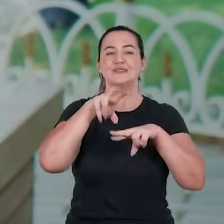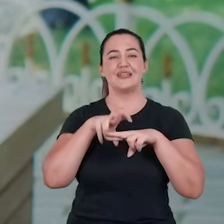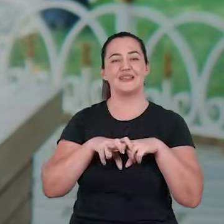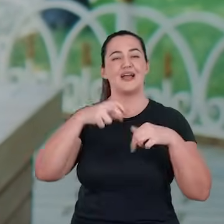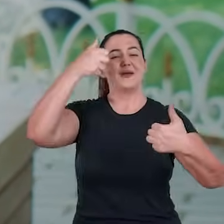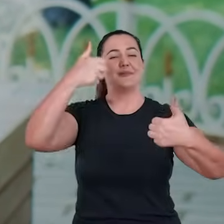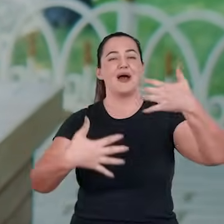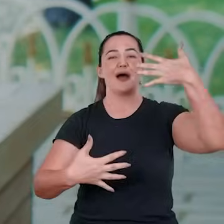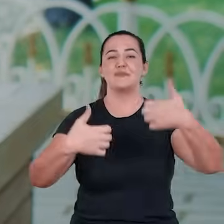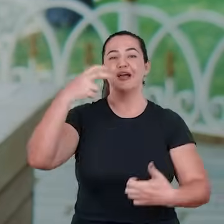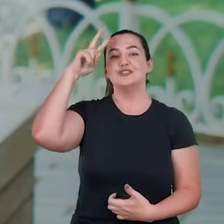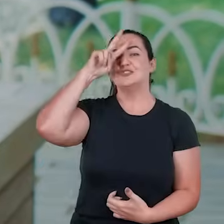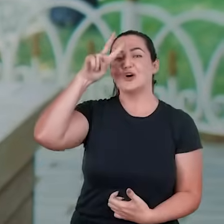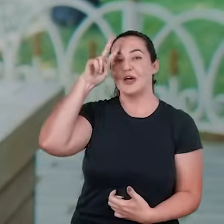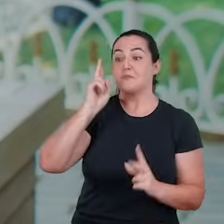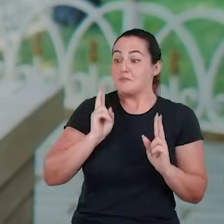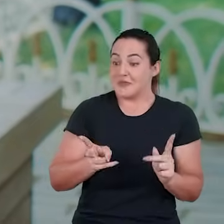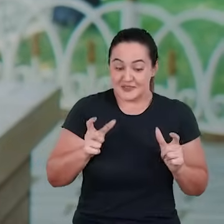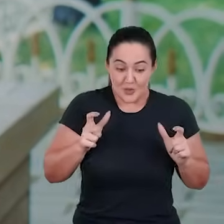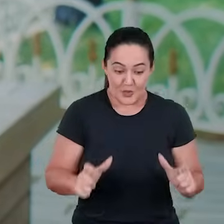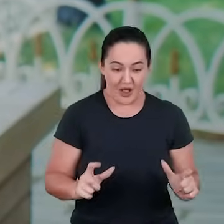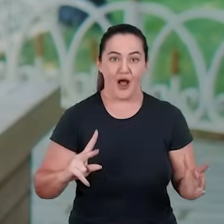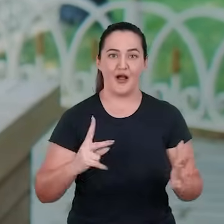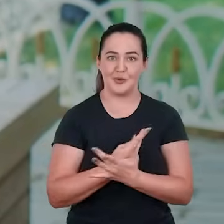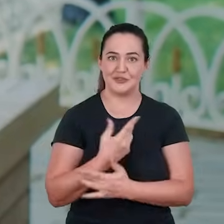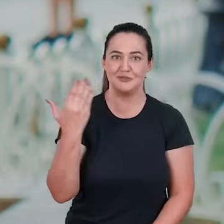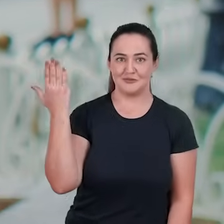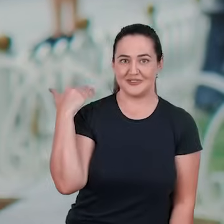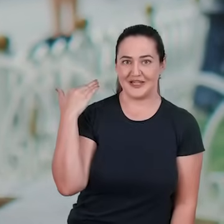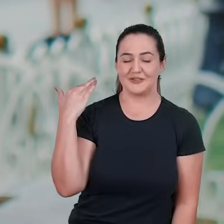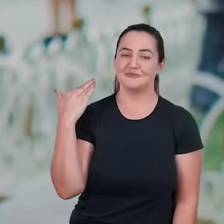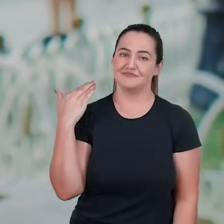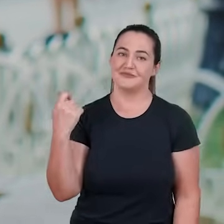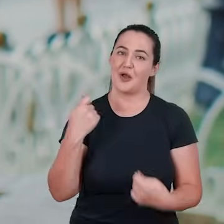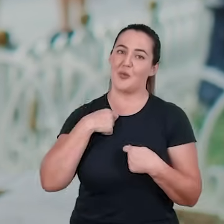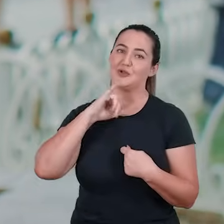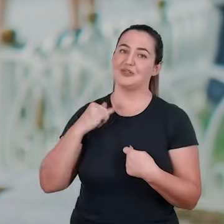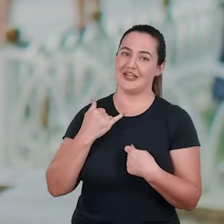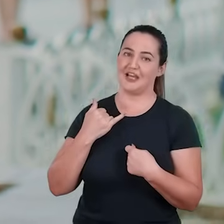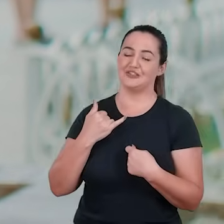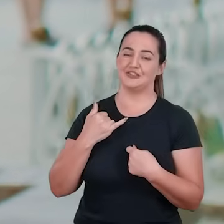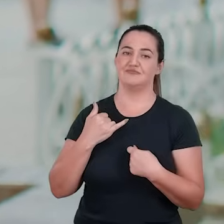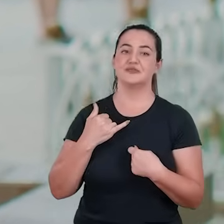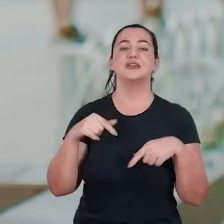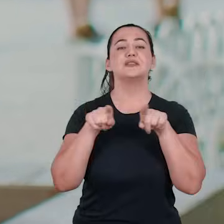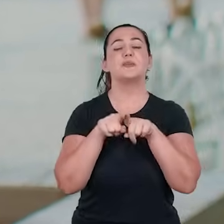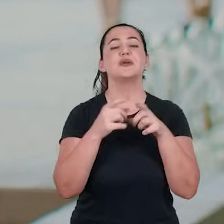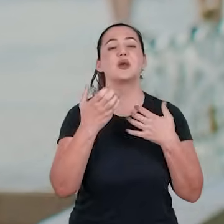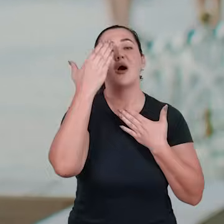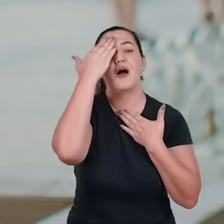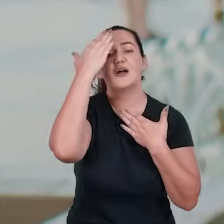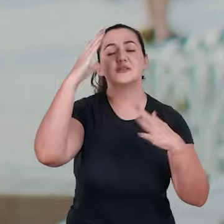história antiga nos lugares onde aquilo aconteceu. É um privilégio. Aliás, é um privilégio que até eu abro um parêntese para agradecer